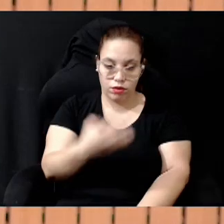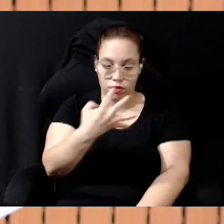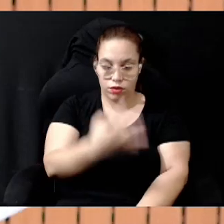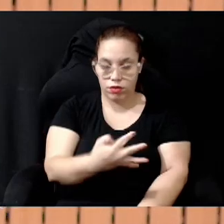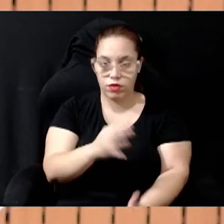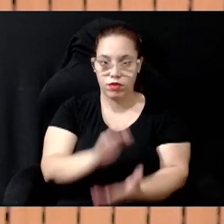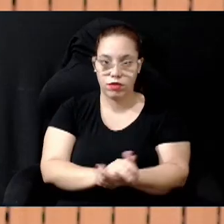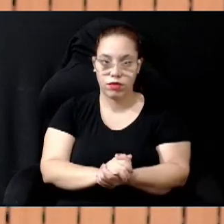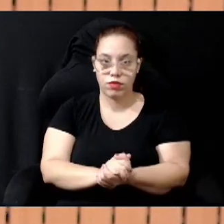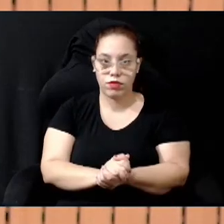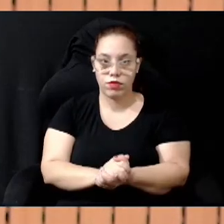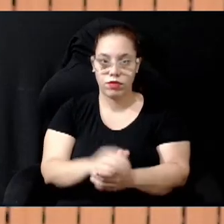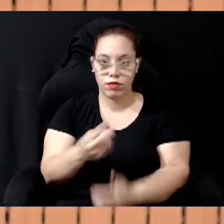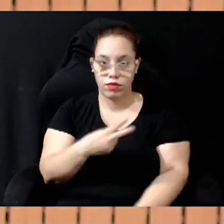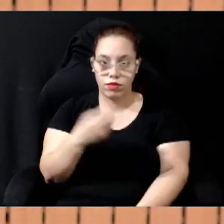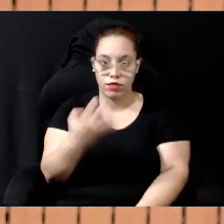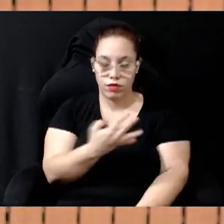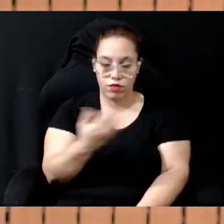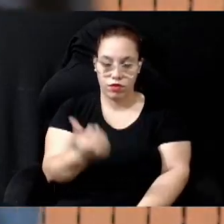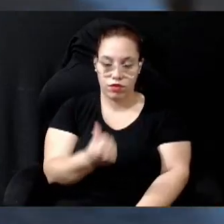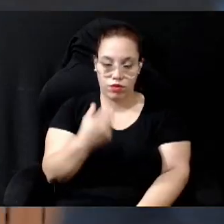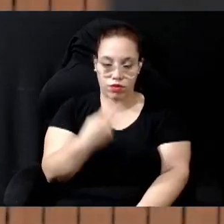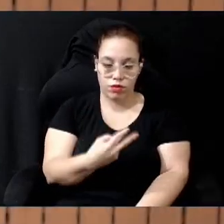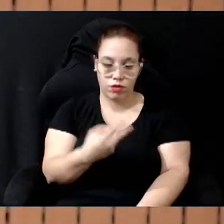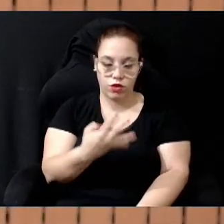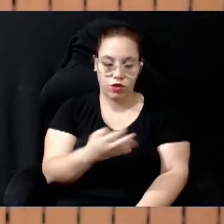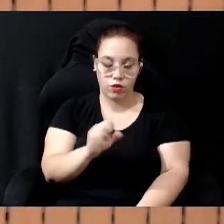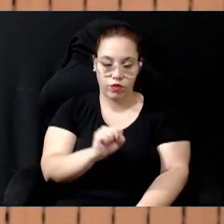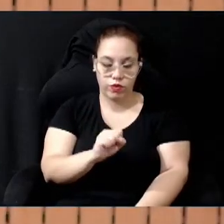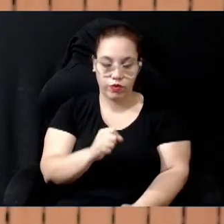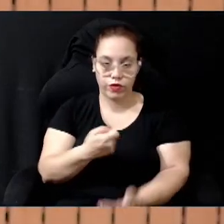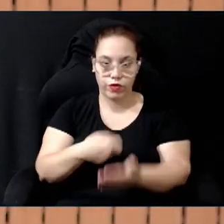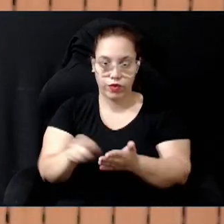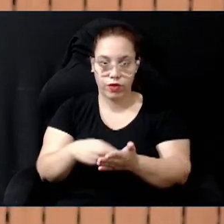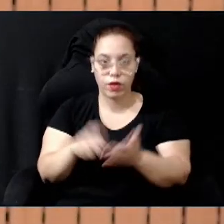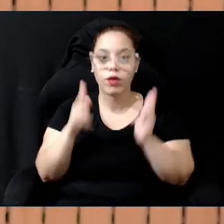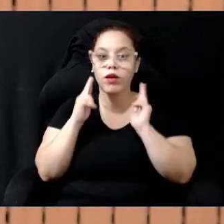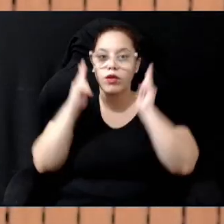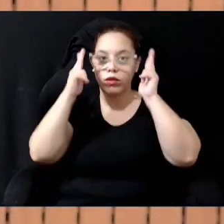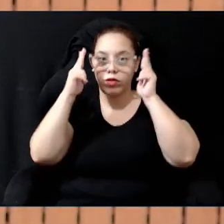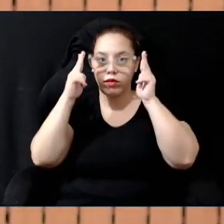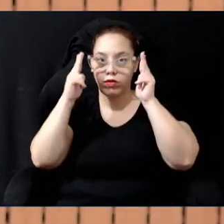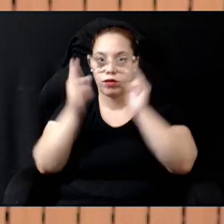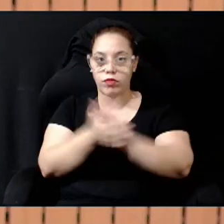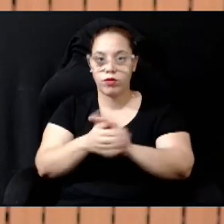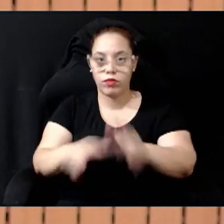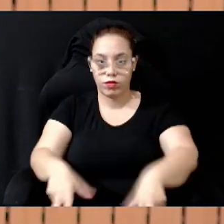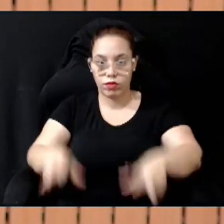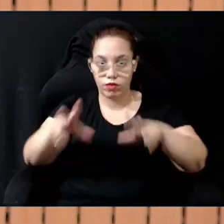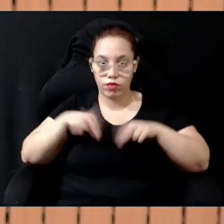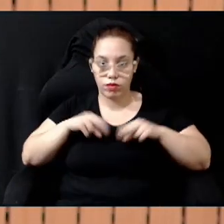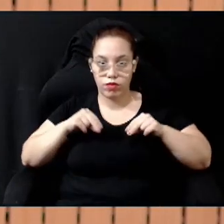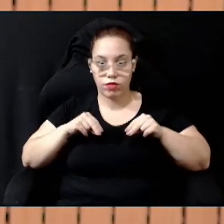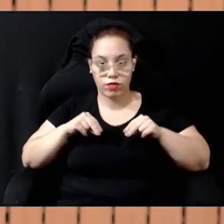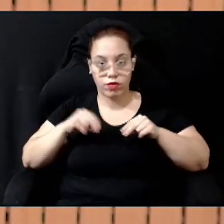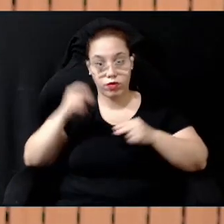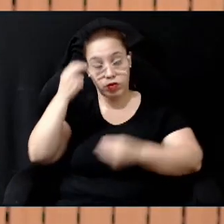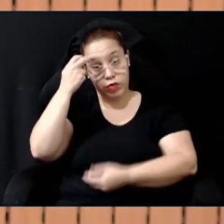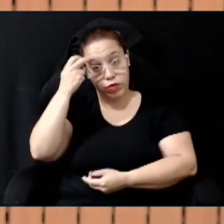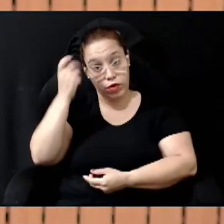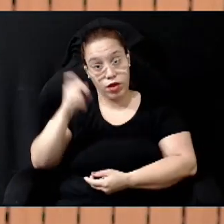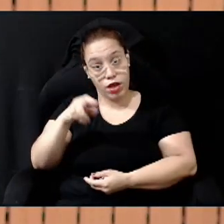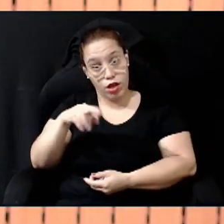processo 241428, de autoria do senhor Edivaldo Cabelo, que concede diploma de honra ao mérito à Rádio